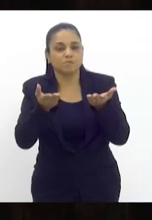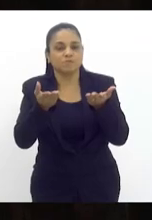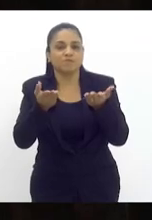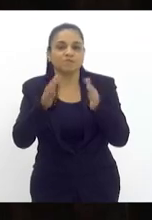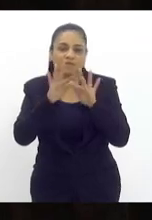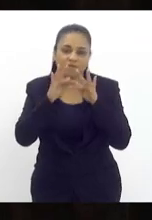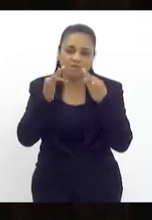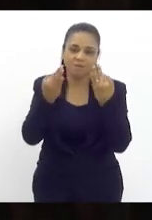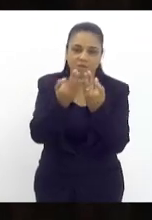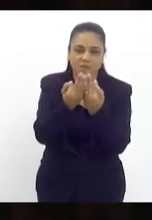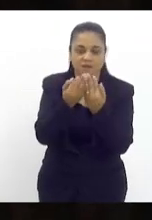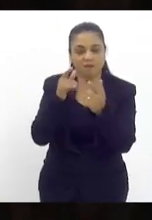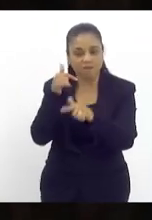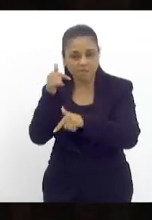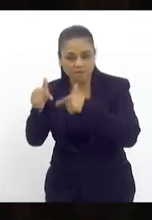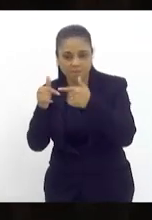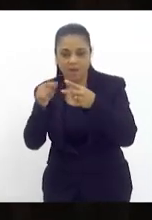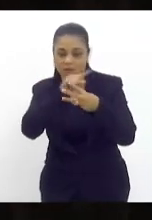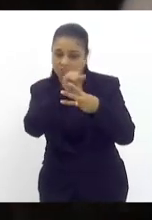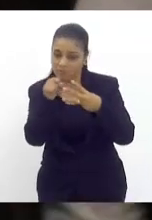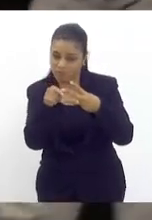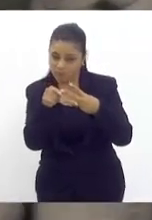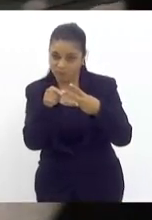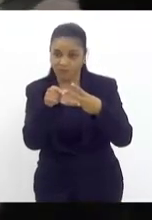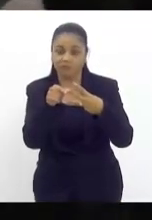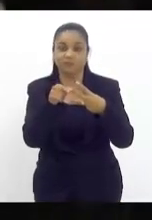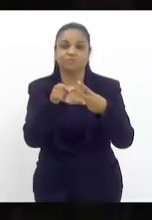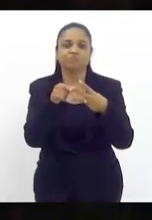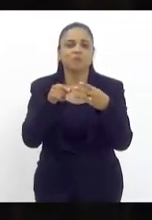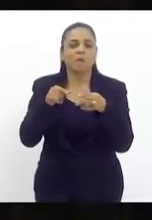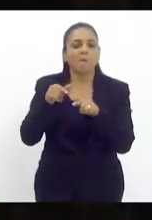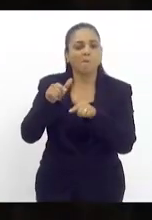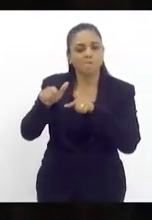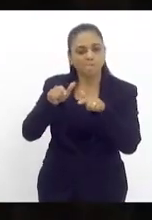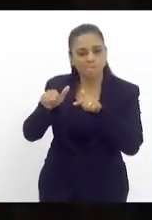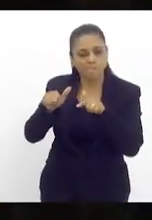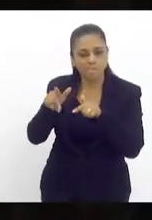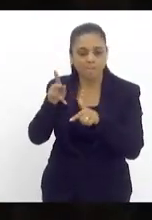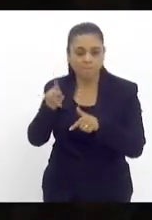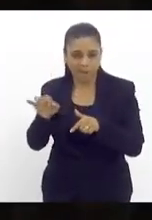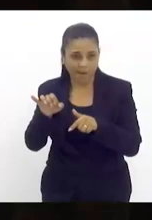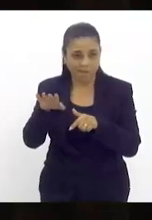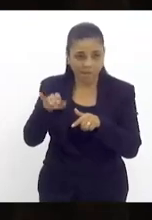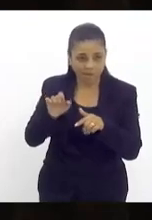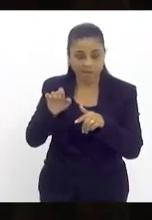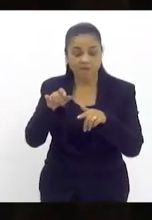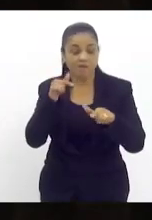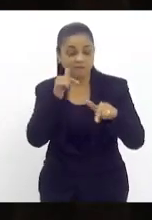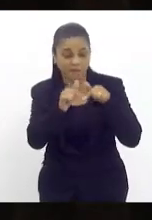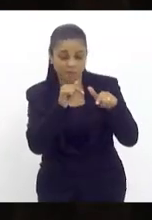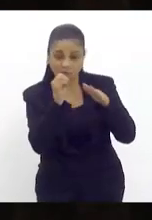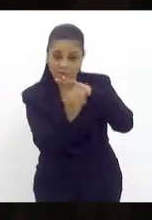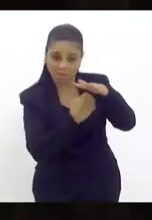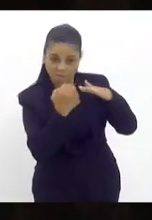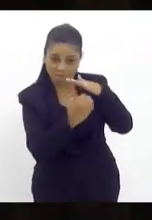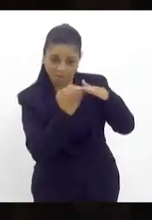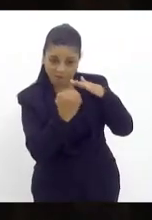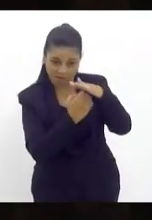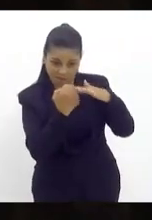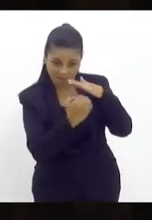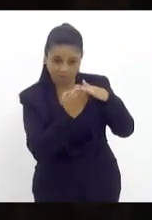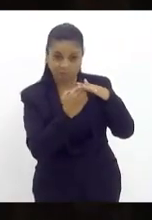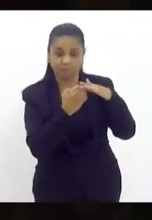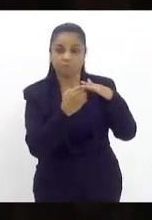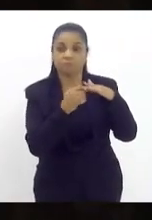pais tivessem uma possibilidade, nós trabalhamos muito com as empresas para que fossem family responsive, né? Que tivessem